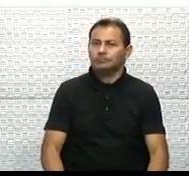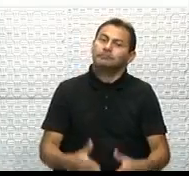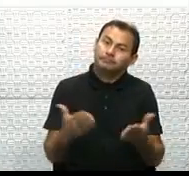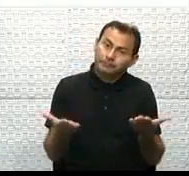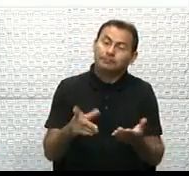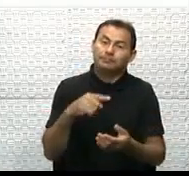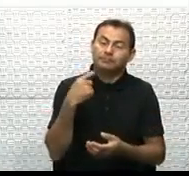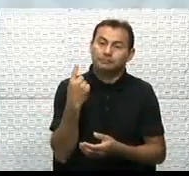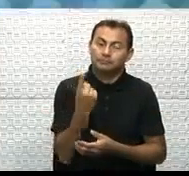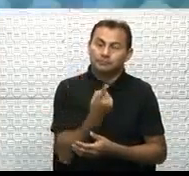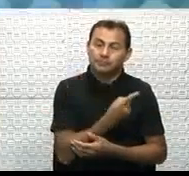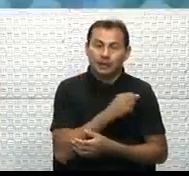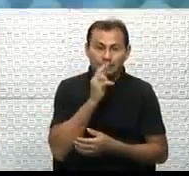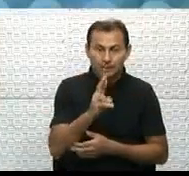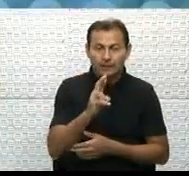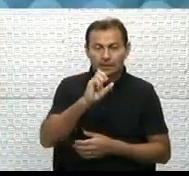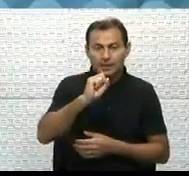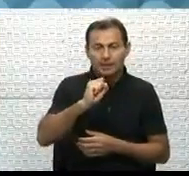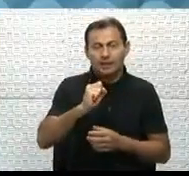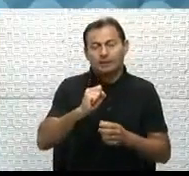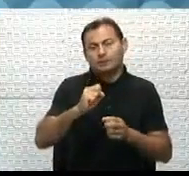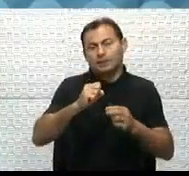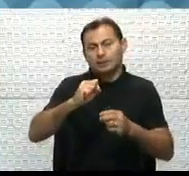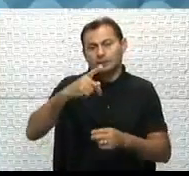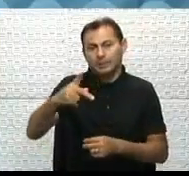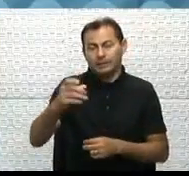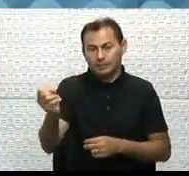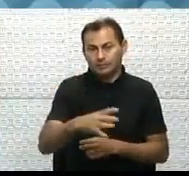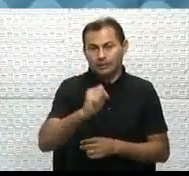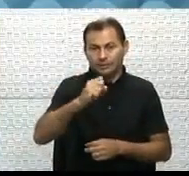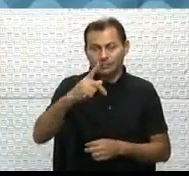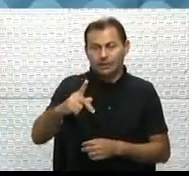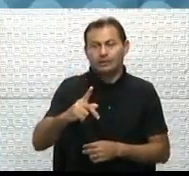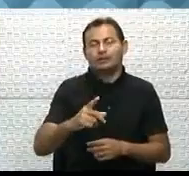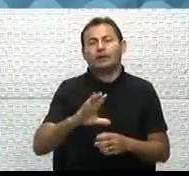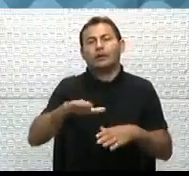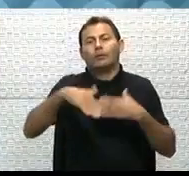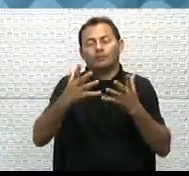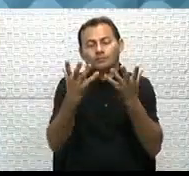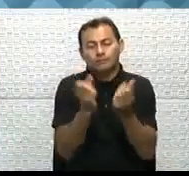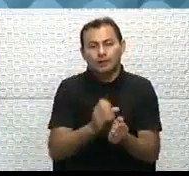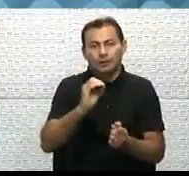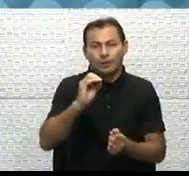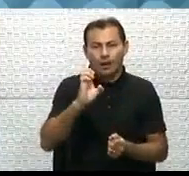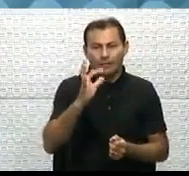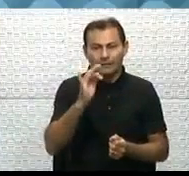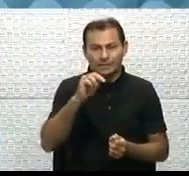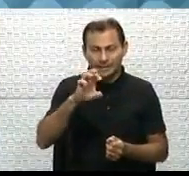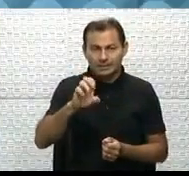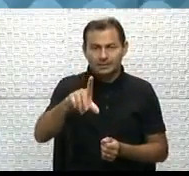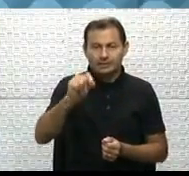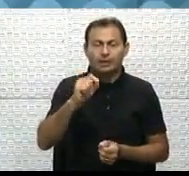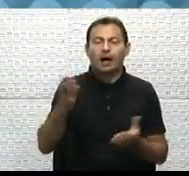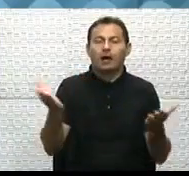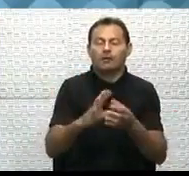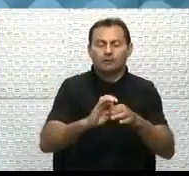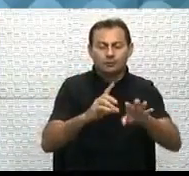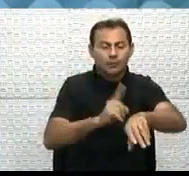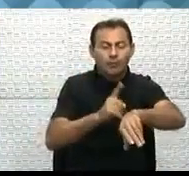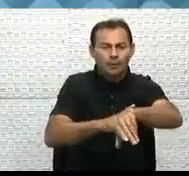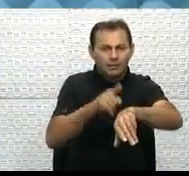E assim, então, resolvi mais essa situação, essa nova situação, considerando o coeficiente de determinação. E agora eu